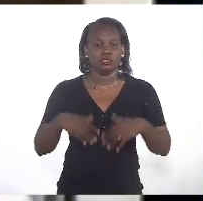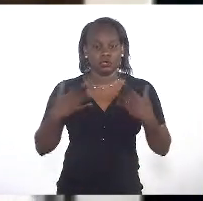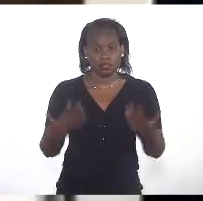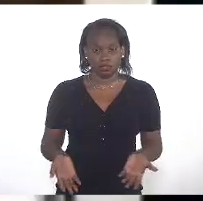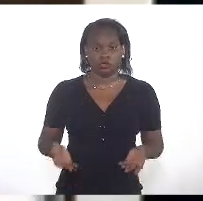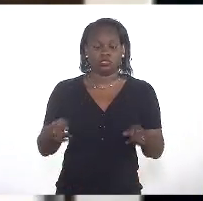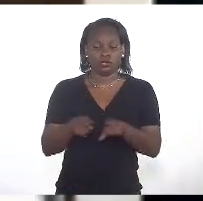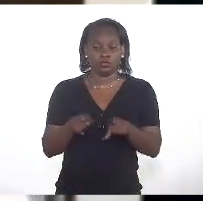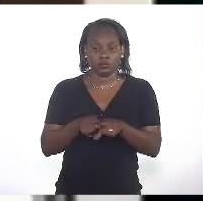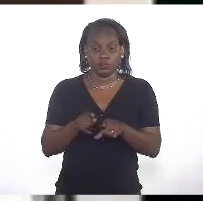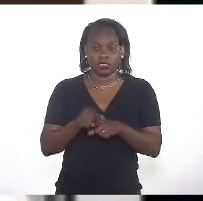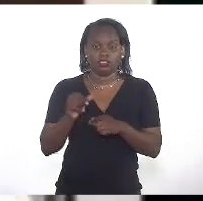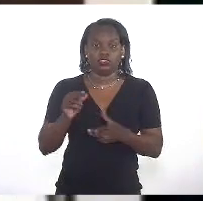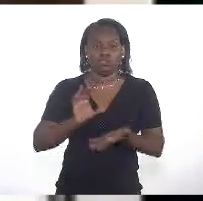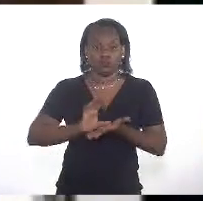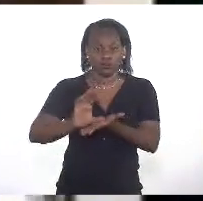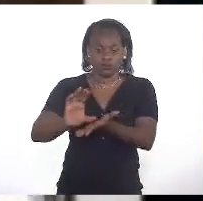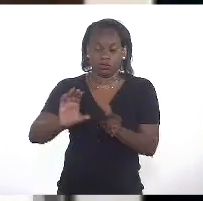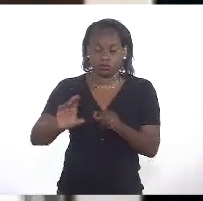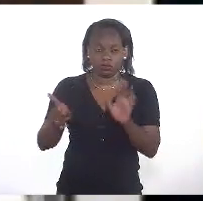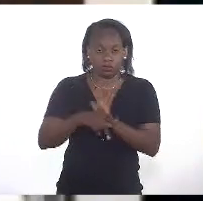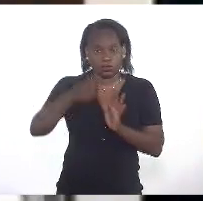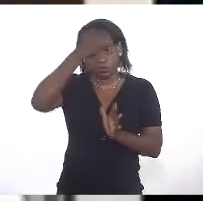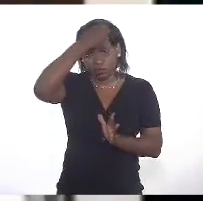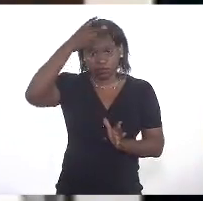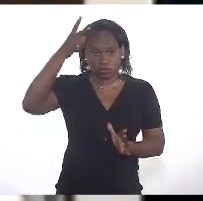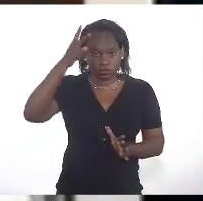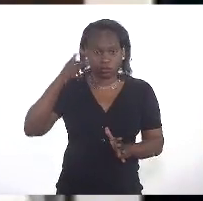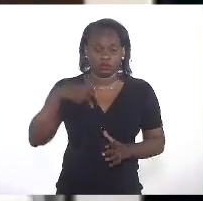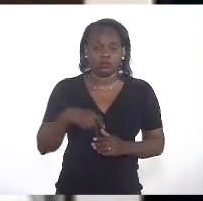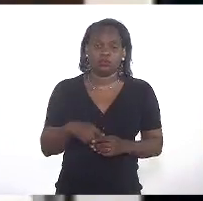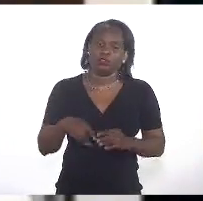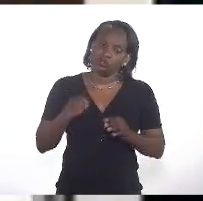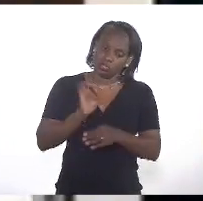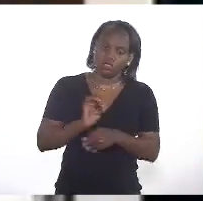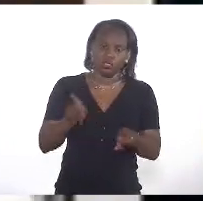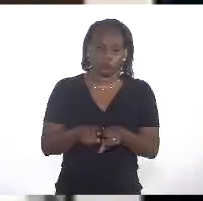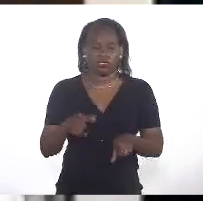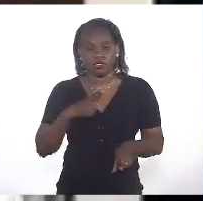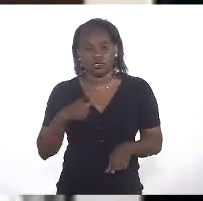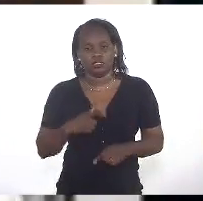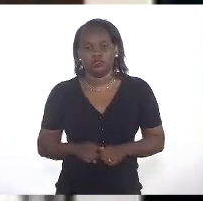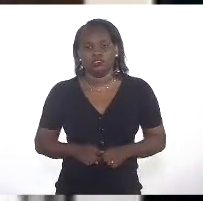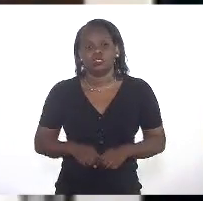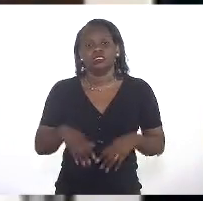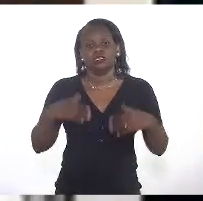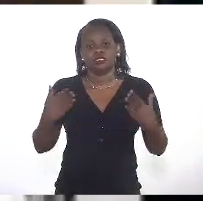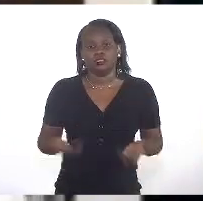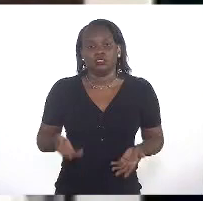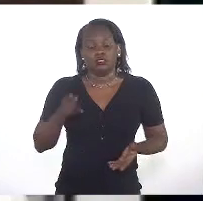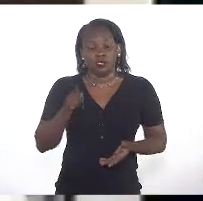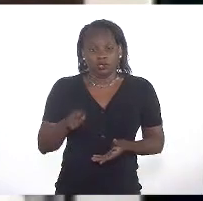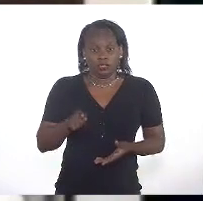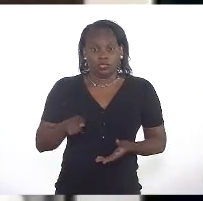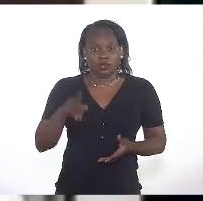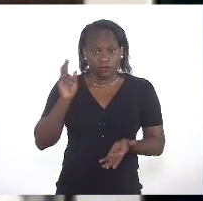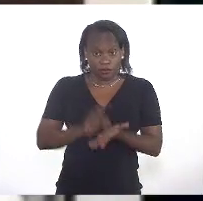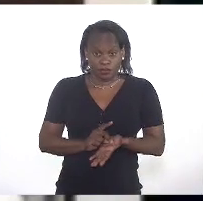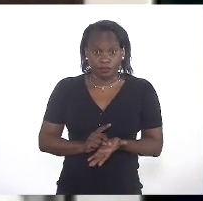e o fundo municipal, e nós temos o fundo estadual. Então, isso daí